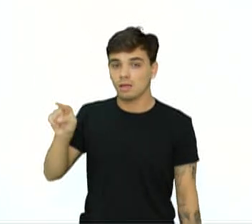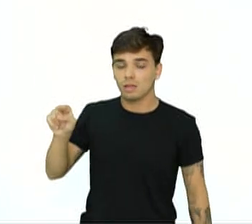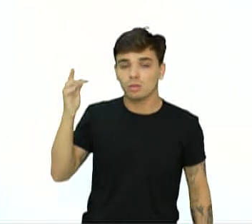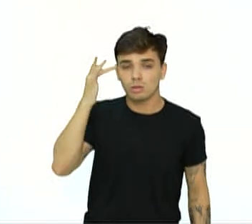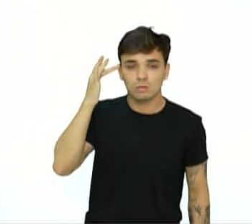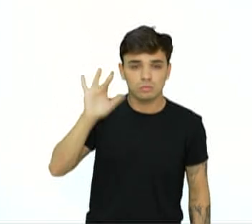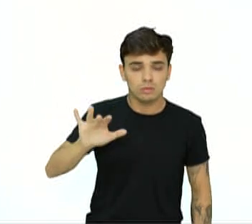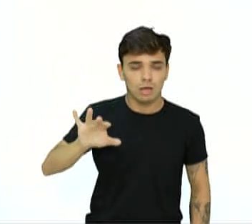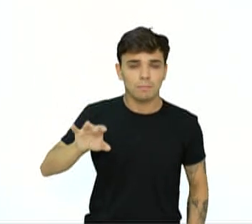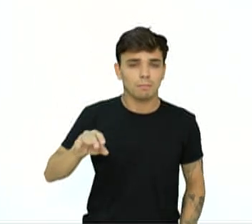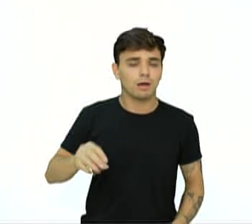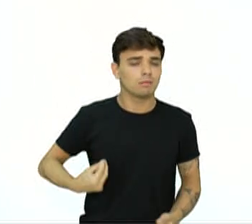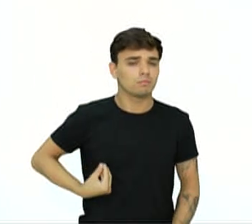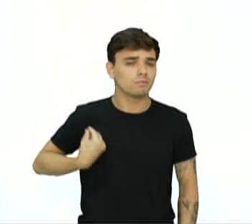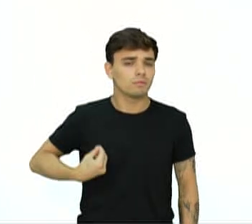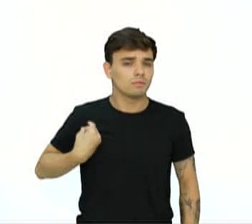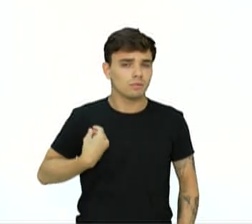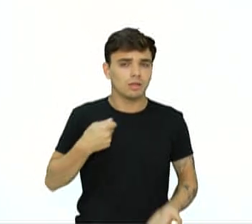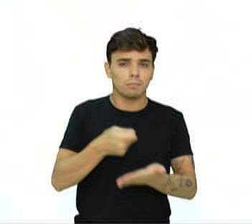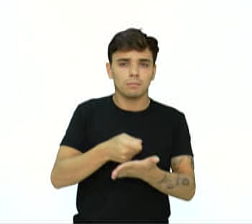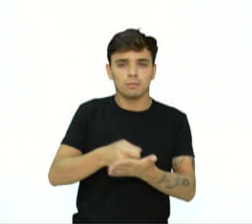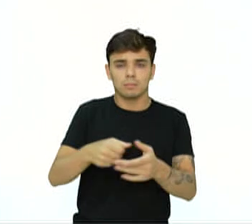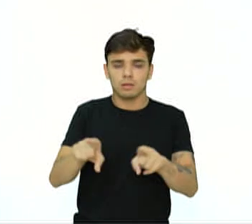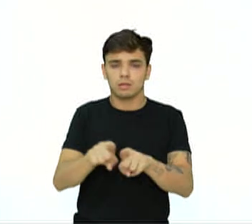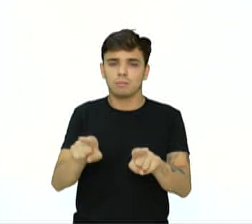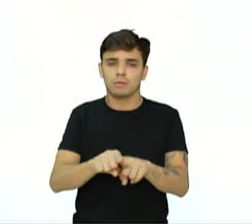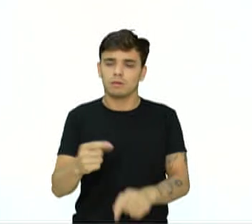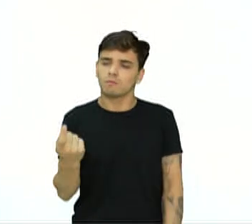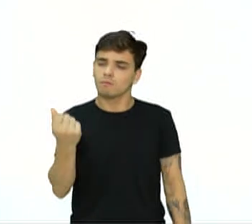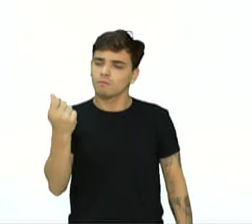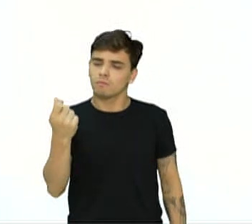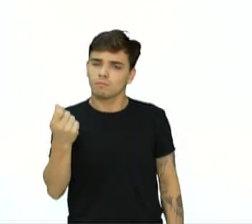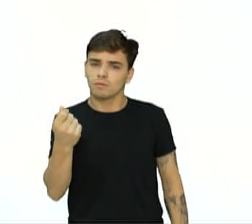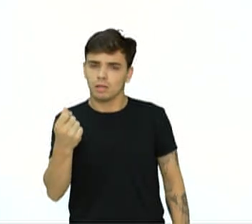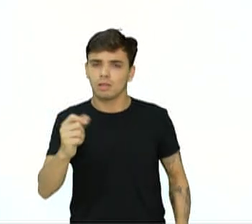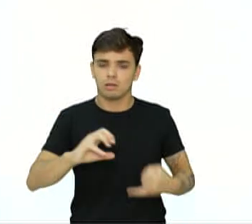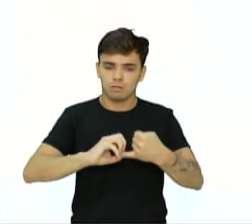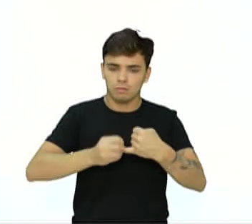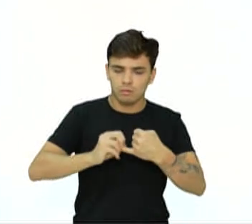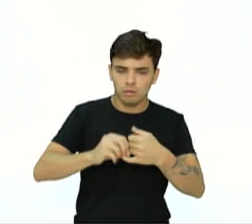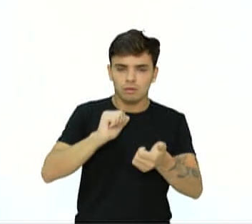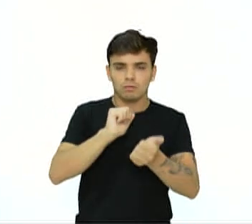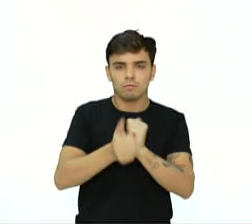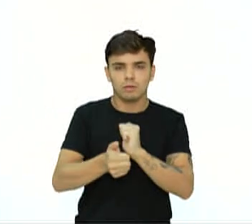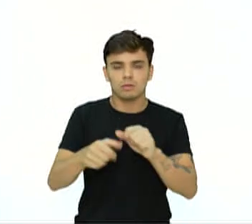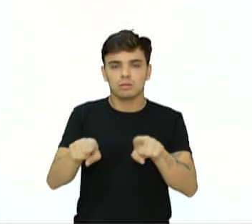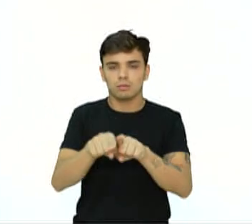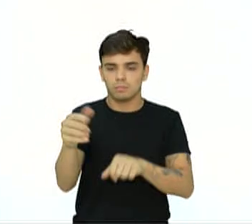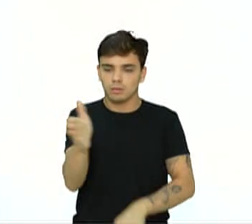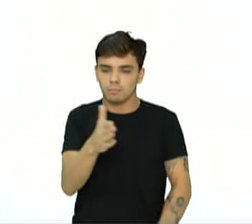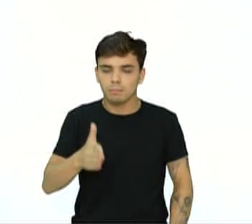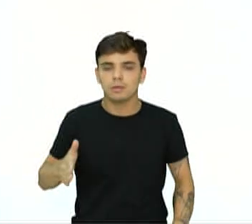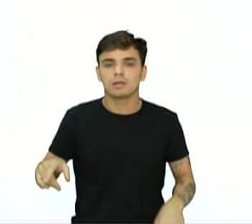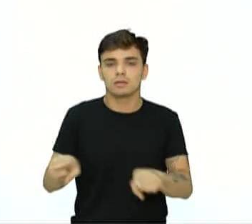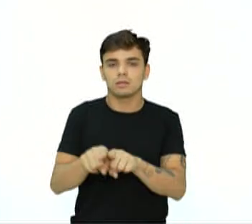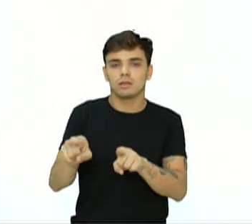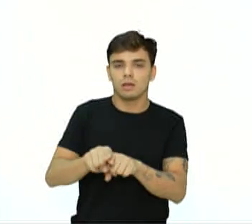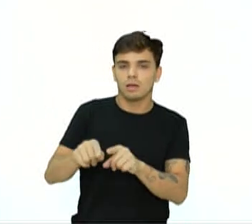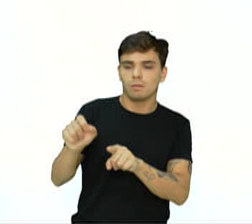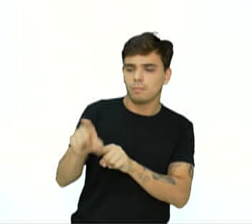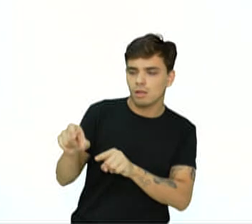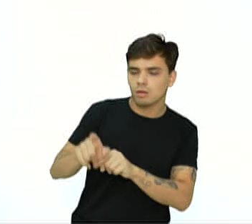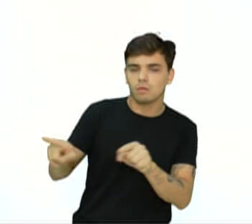que o custo de vida, o preço do feijão, do peixe, da farinha, do aluguel, do sapato